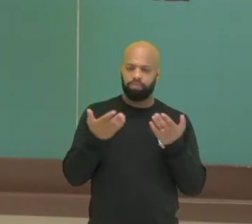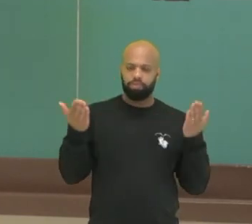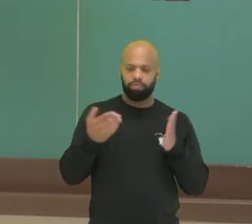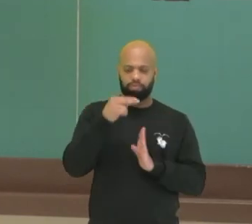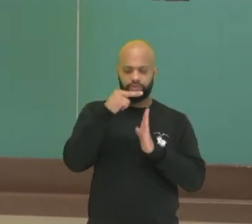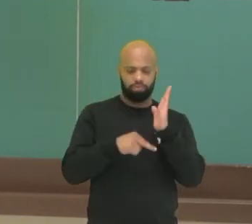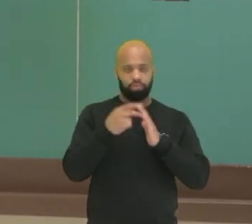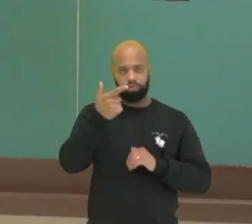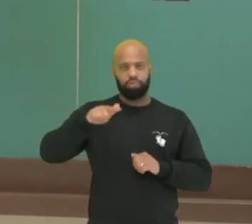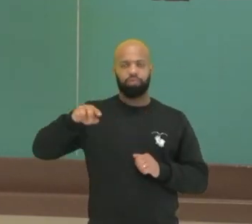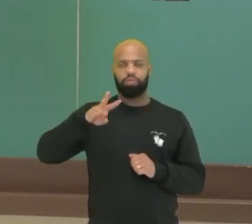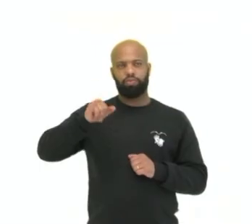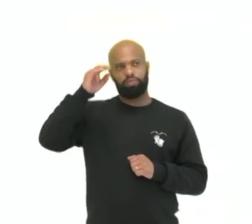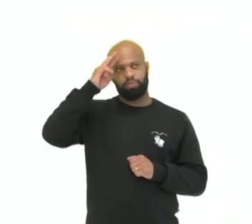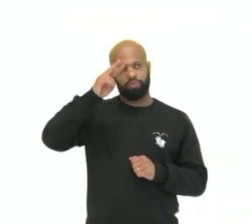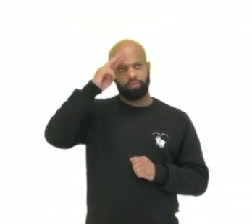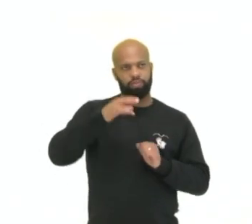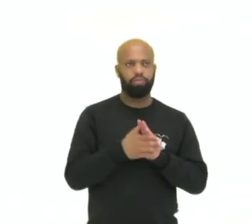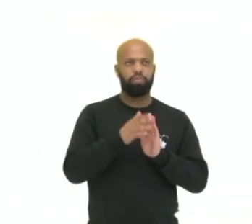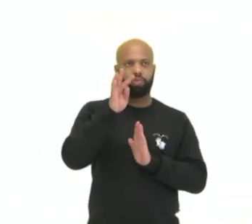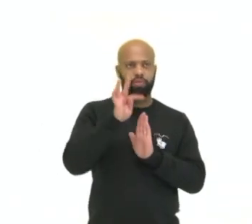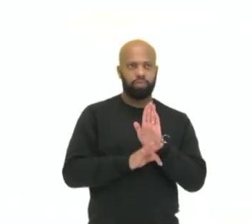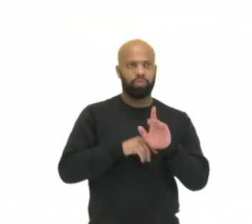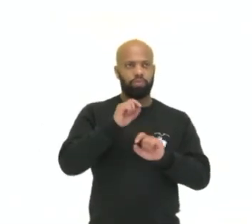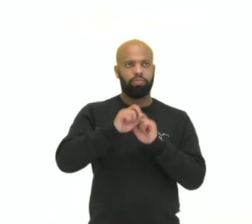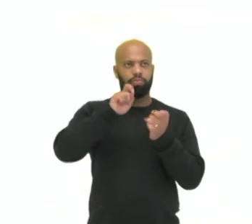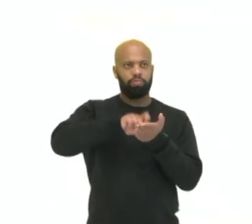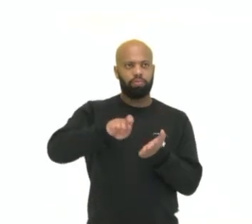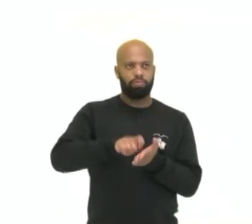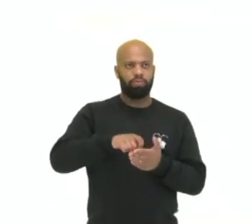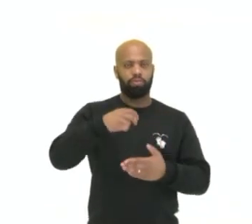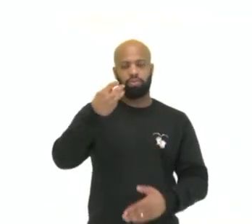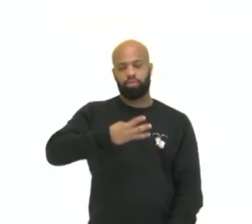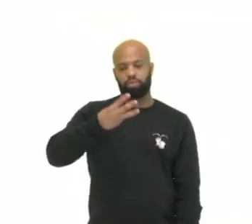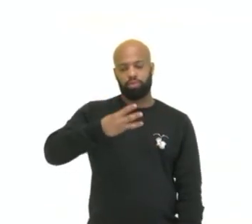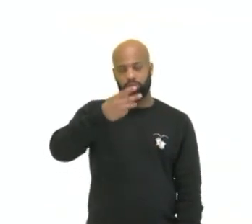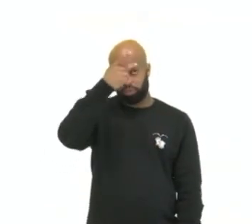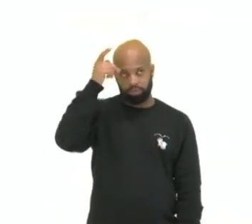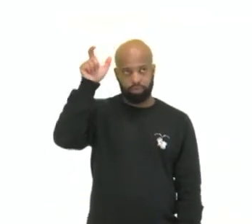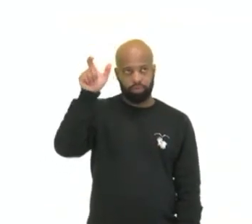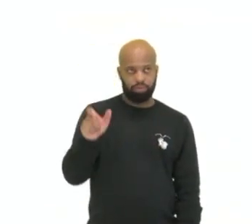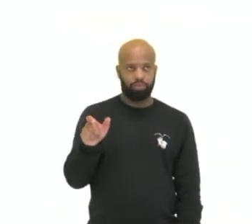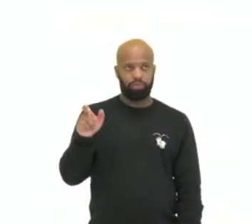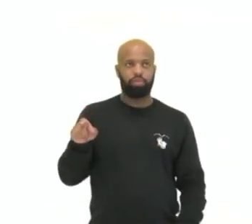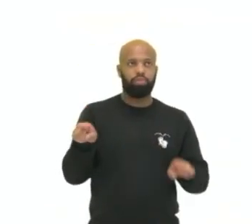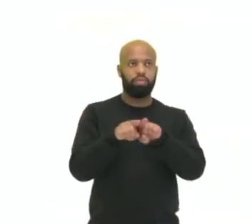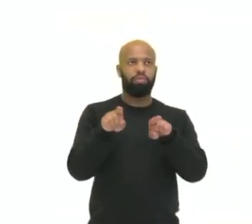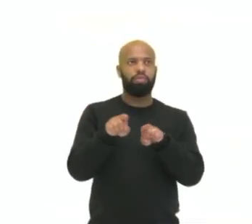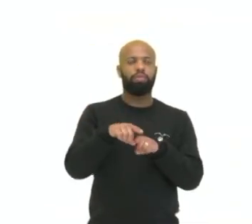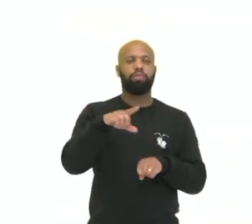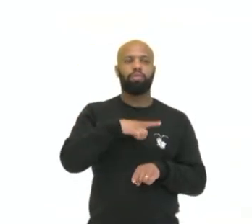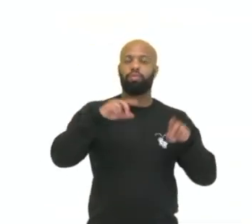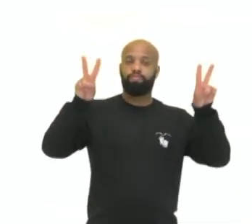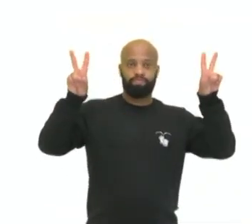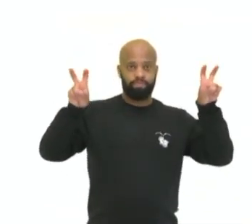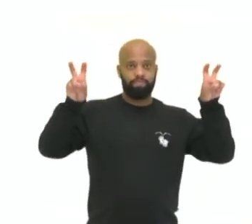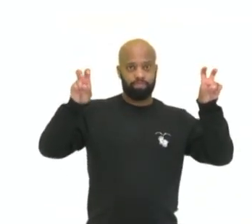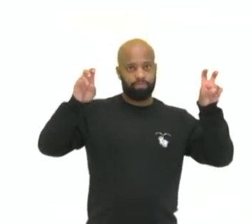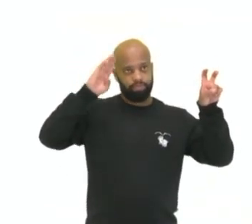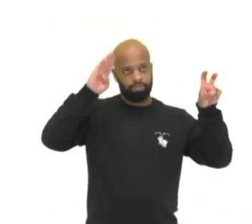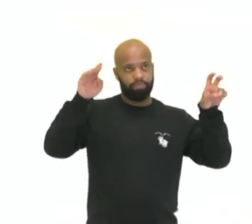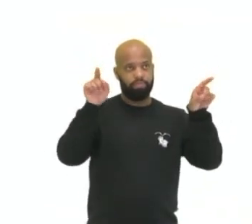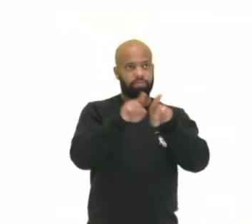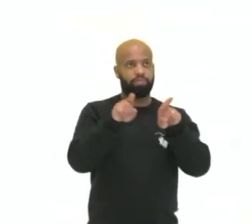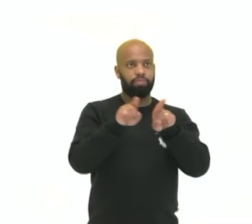uma leitura aqui para a gente se lembrar. Então, os textos geralmente são escritos em terceira pessoa, né? A presença de títulos, o foco em